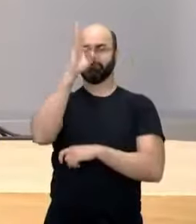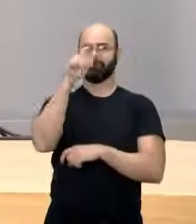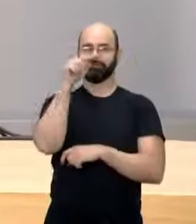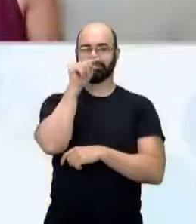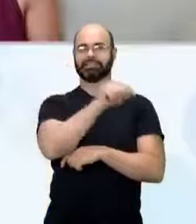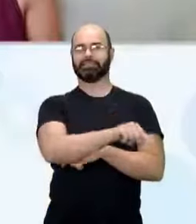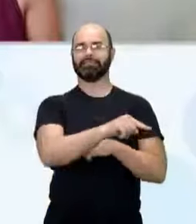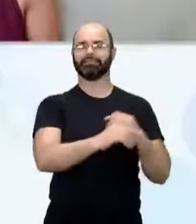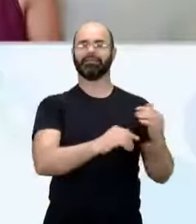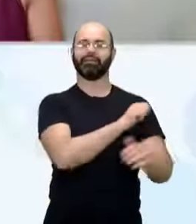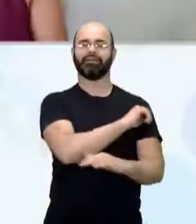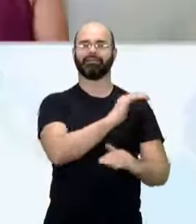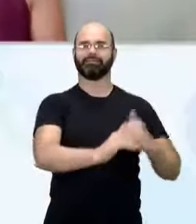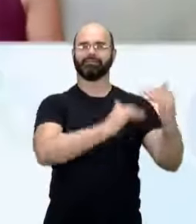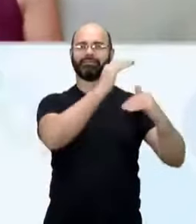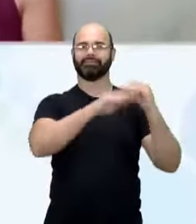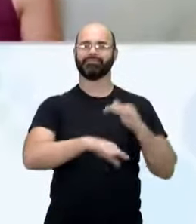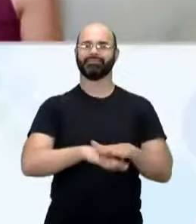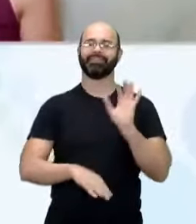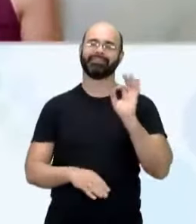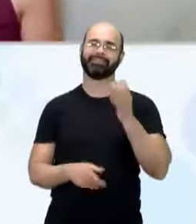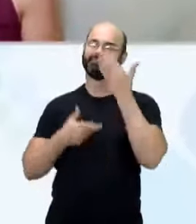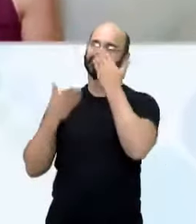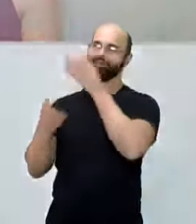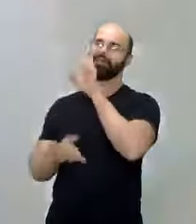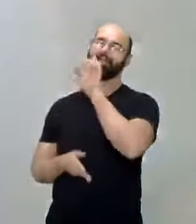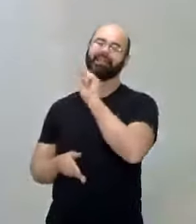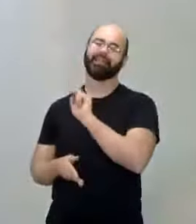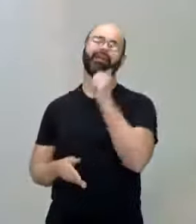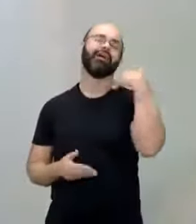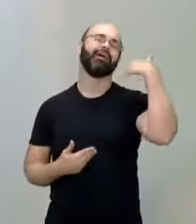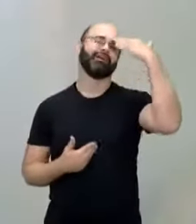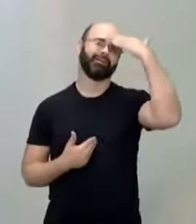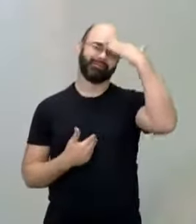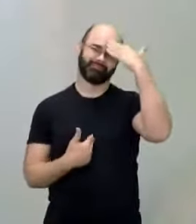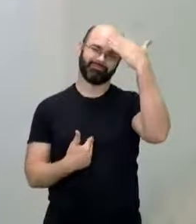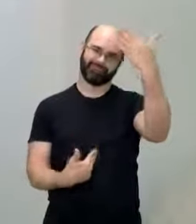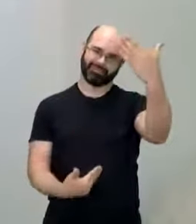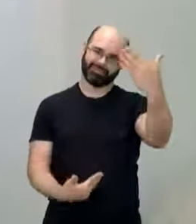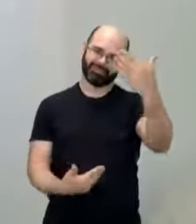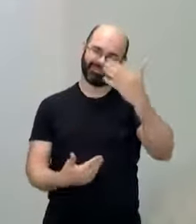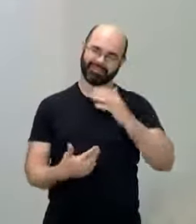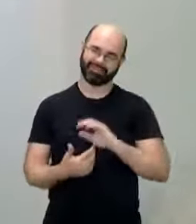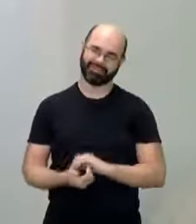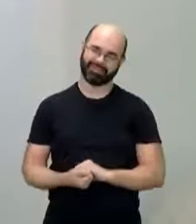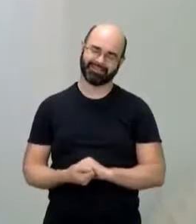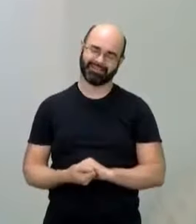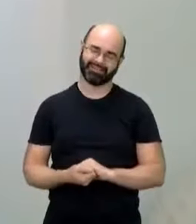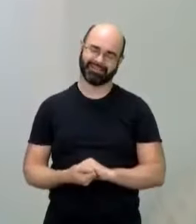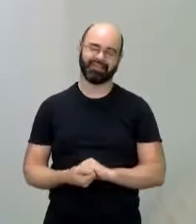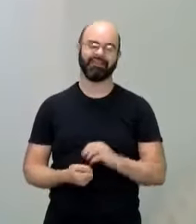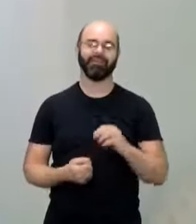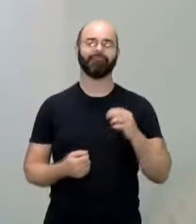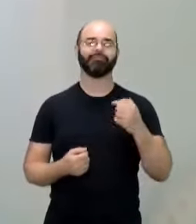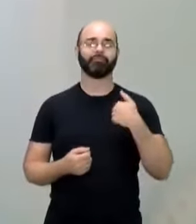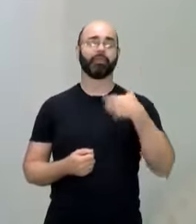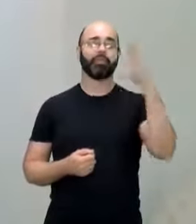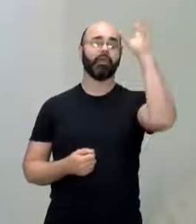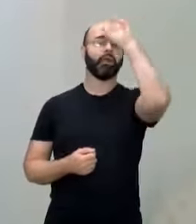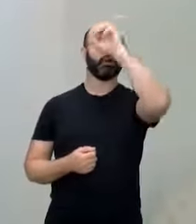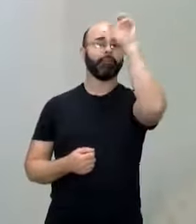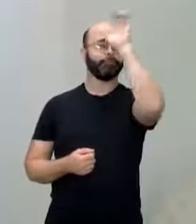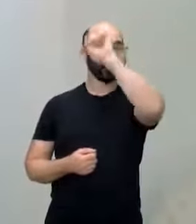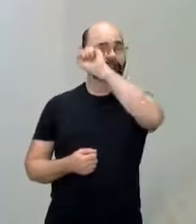você, Edna. Obrigada, amor. Sabe que é um prazer. Assim, eu falo que um dos grandes aprendizados